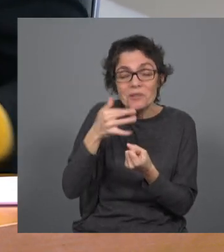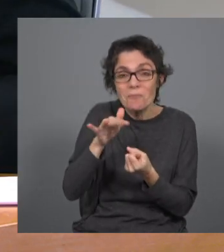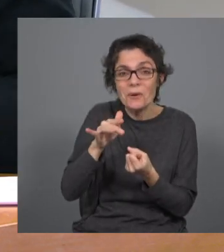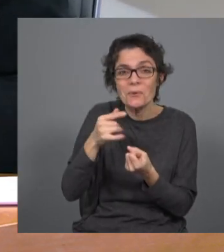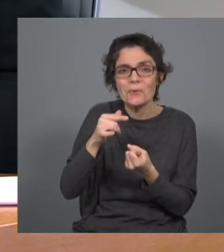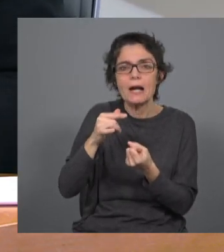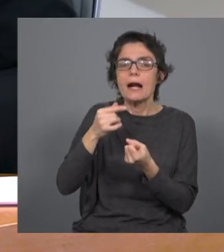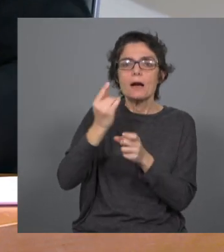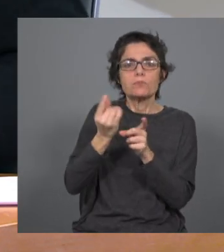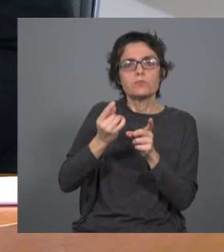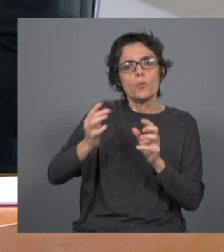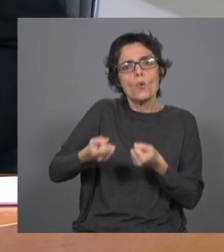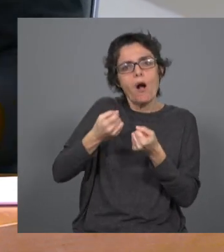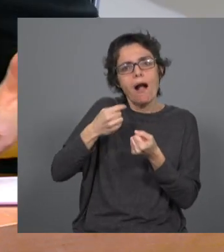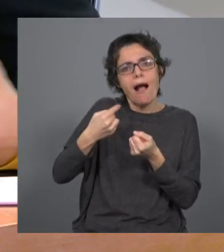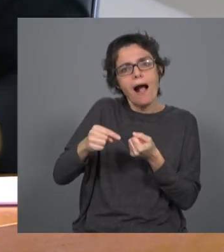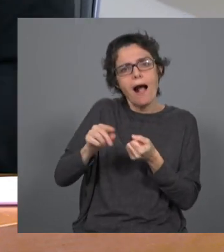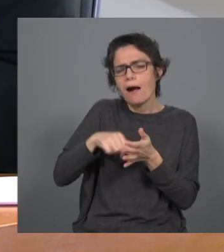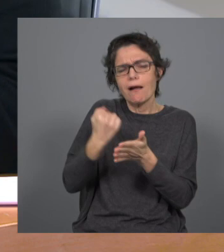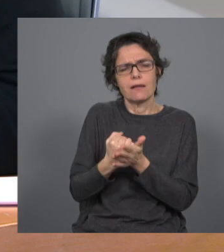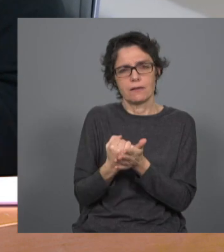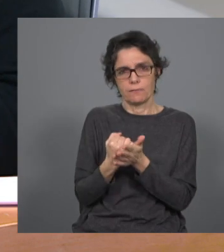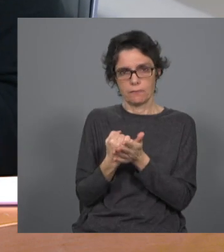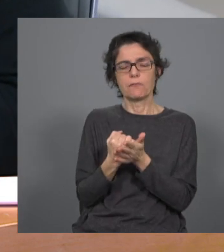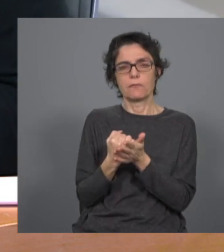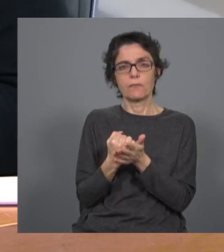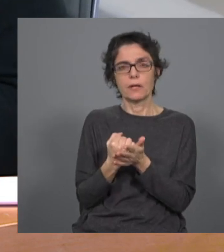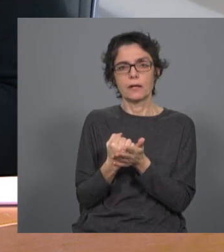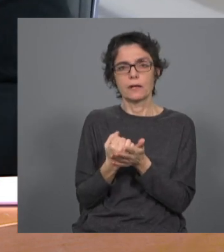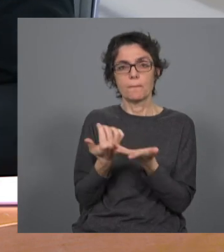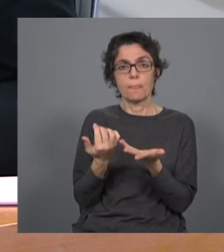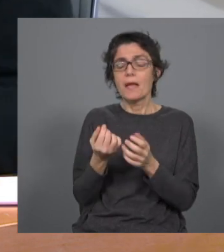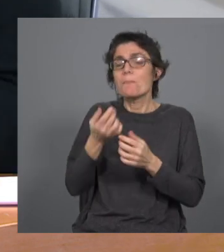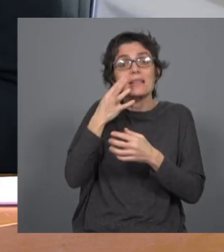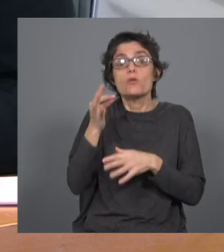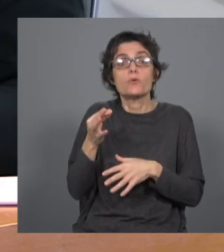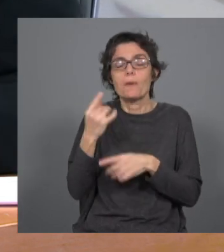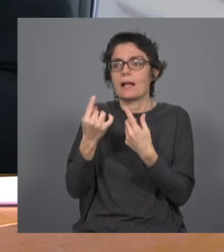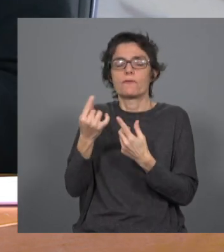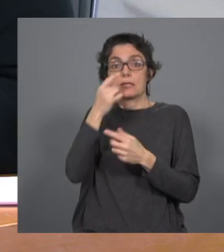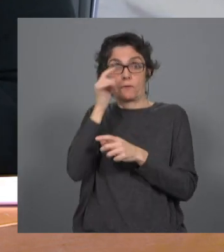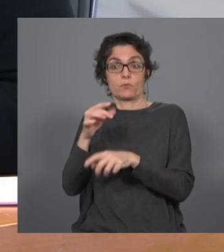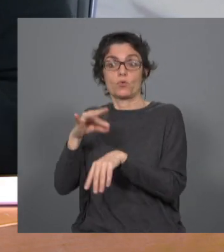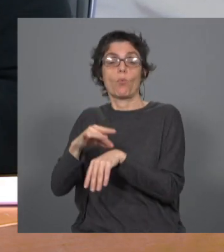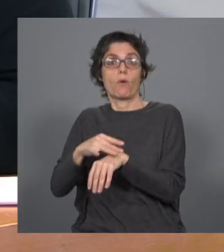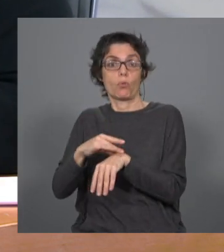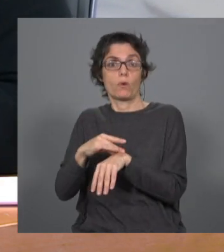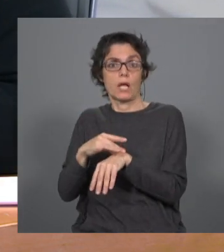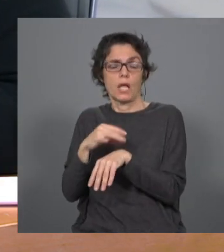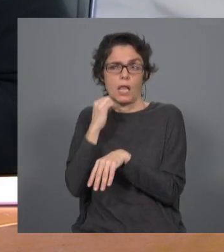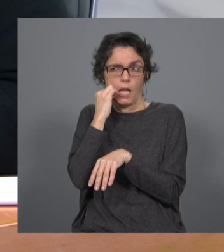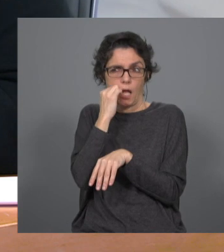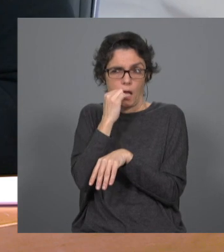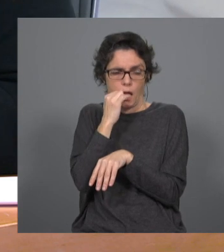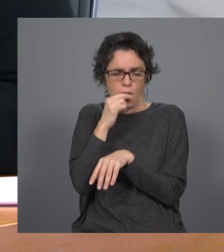natureza humana também e é próprio de quem existe, de quem vive. Muitas vezes a doença atinge, afeta e não